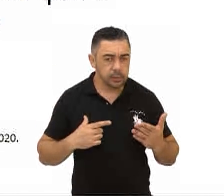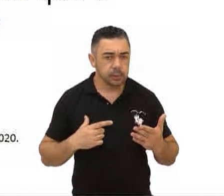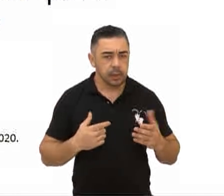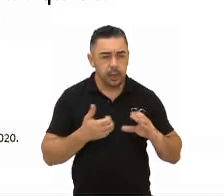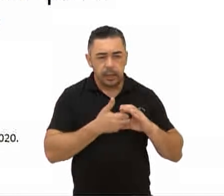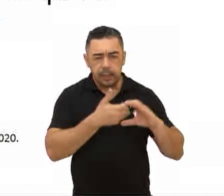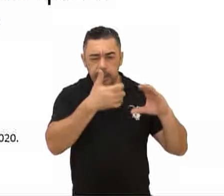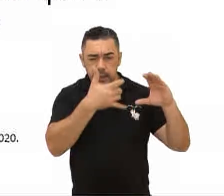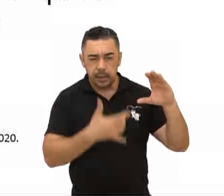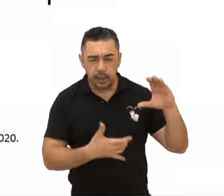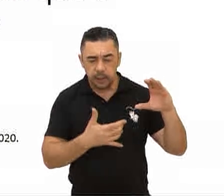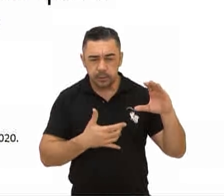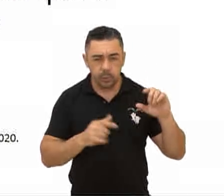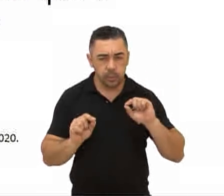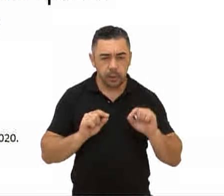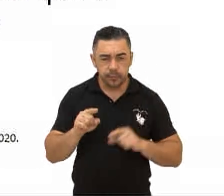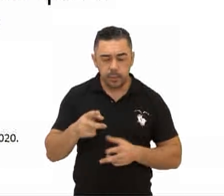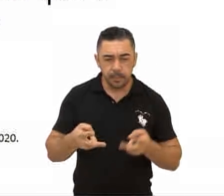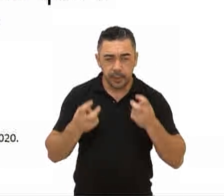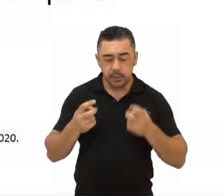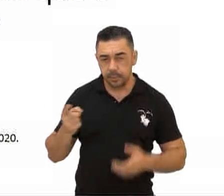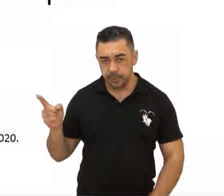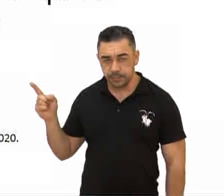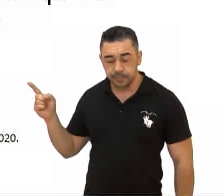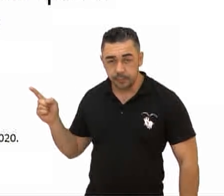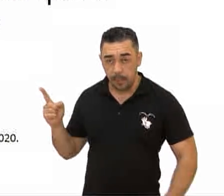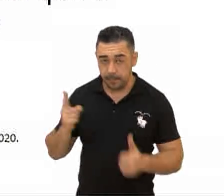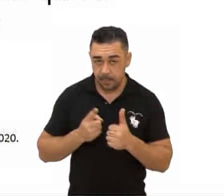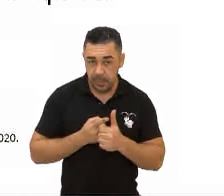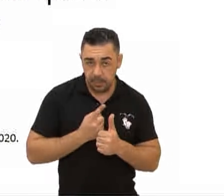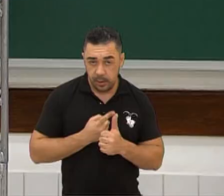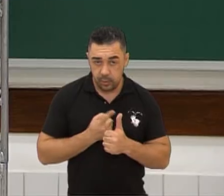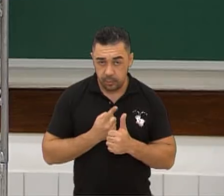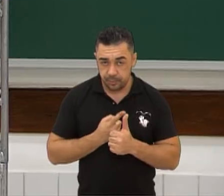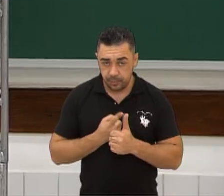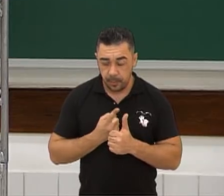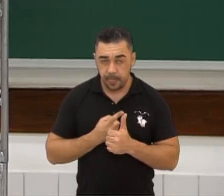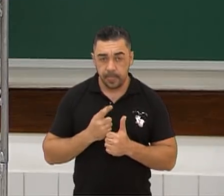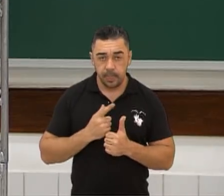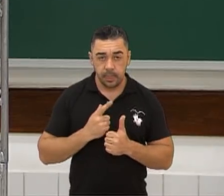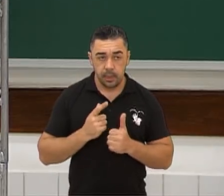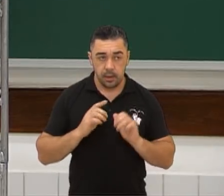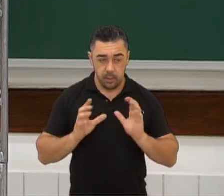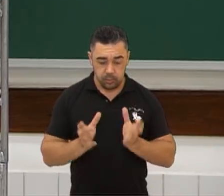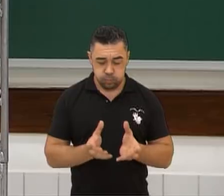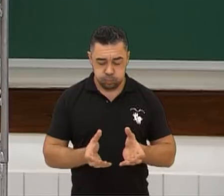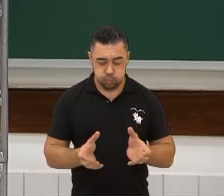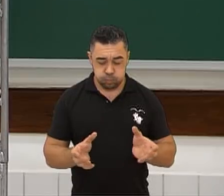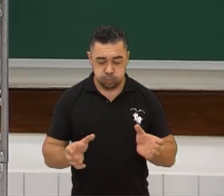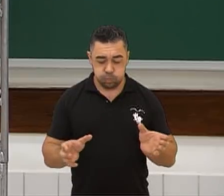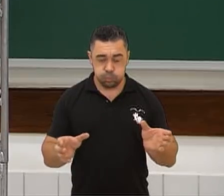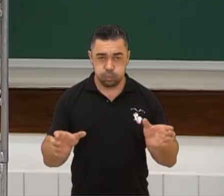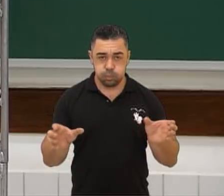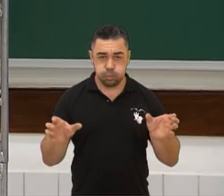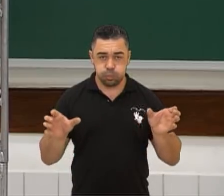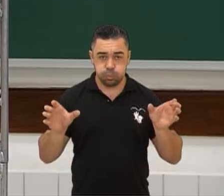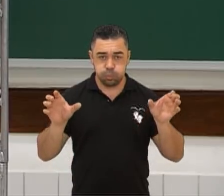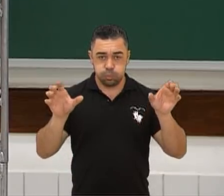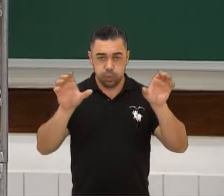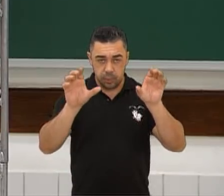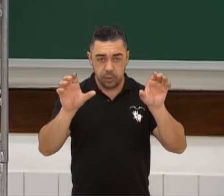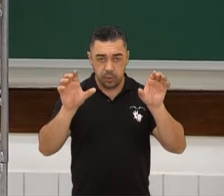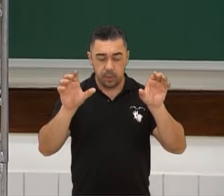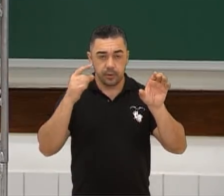carrega, que mensagem ele te passa? Você repara que, primeiro, você tem em volta, no entorno, você tem